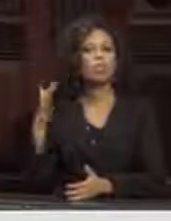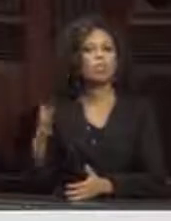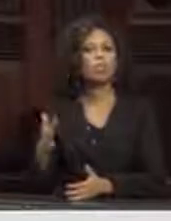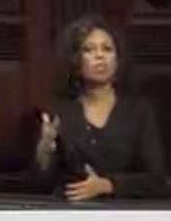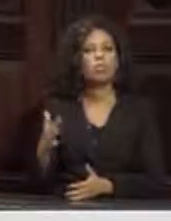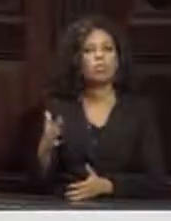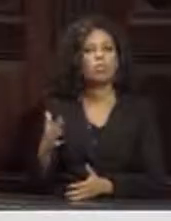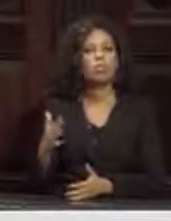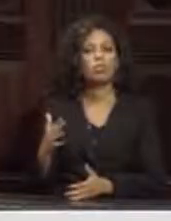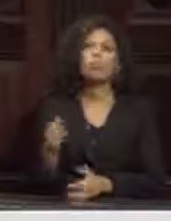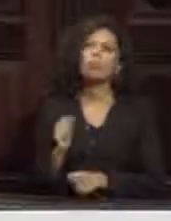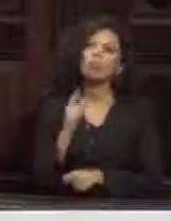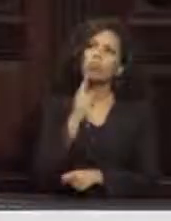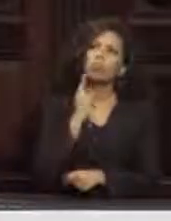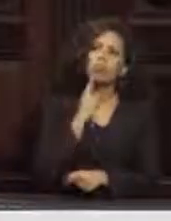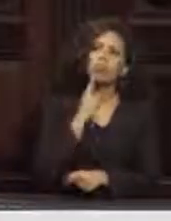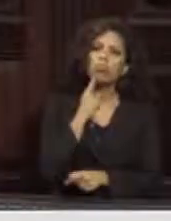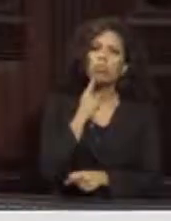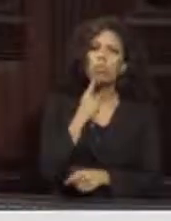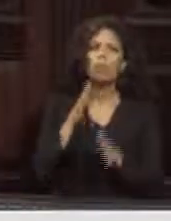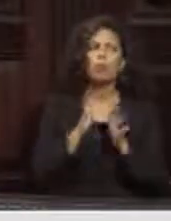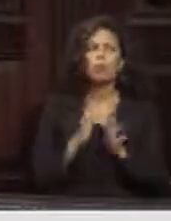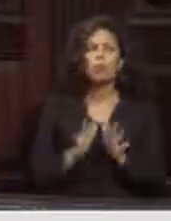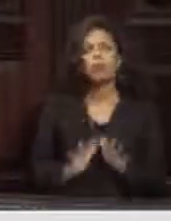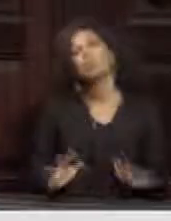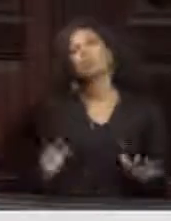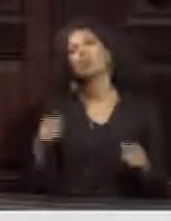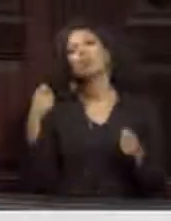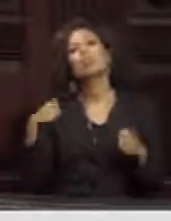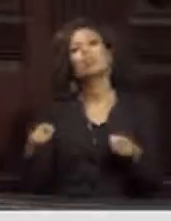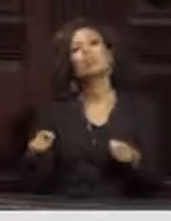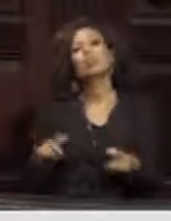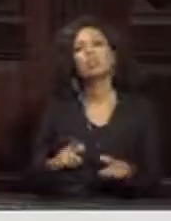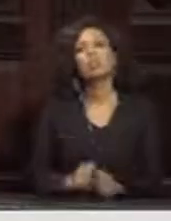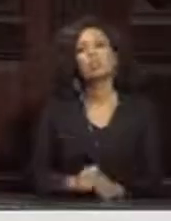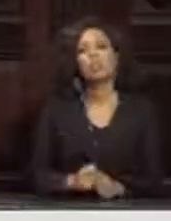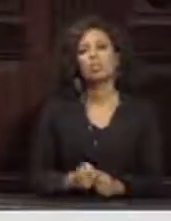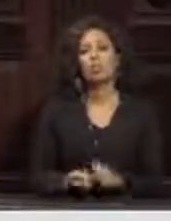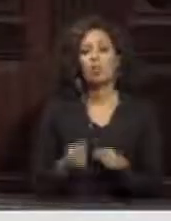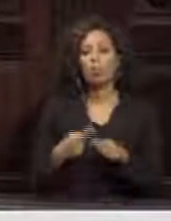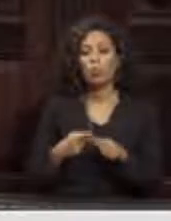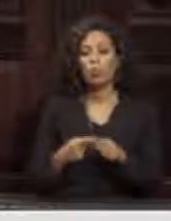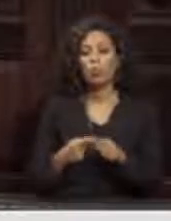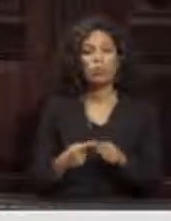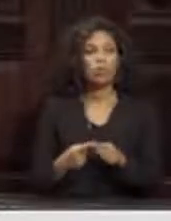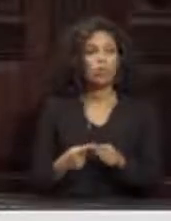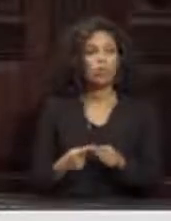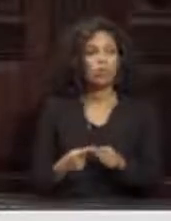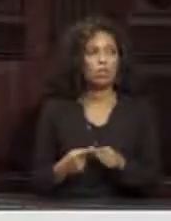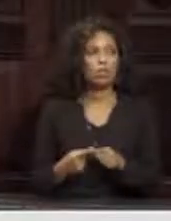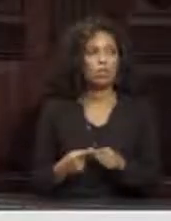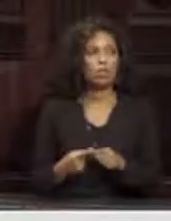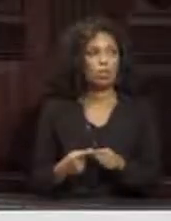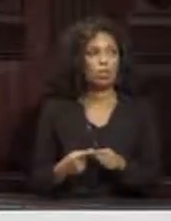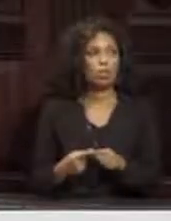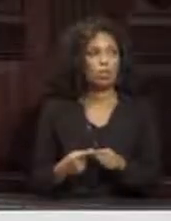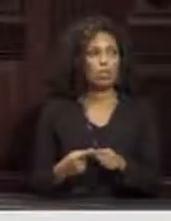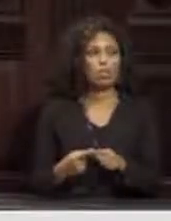mais tranquila, mais refletida sobre a posição dessa casa com relação ao